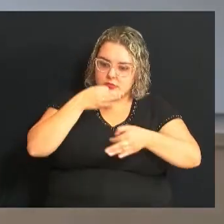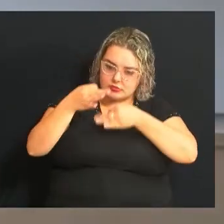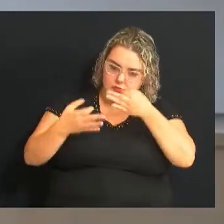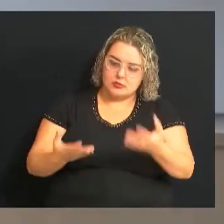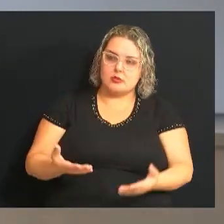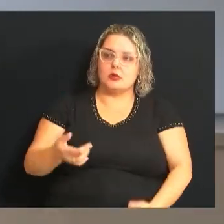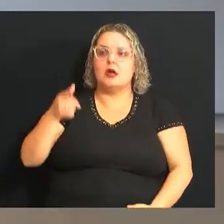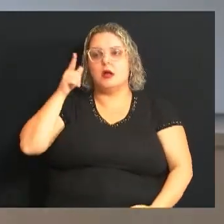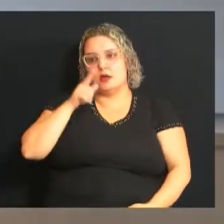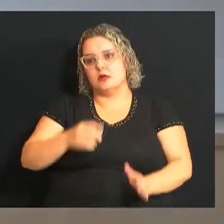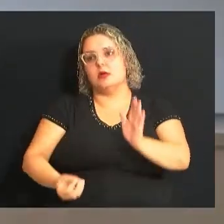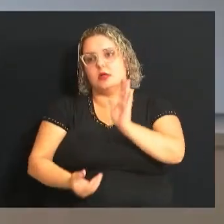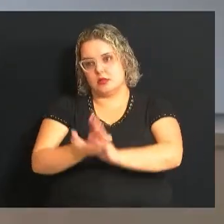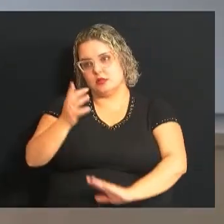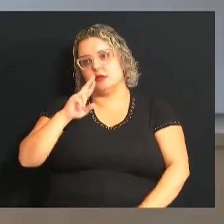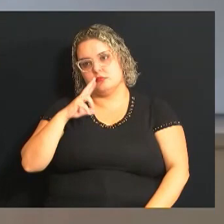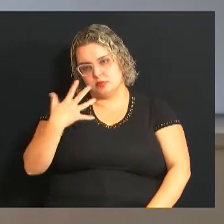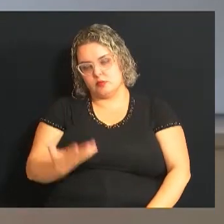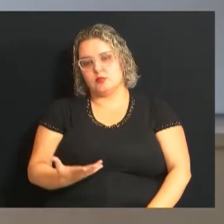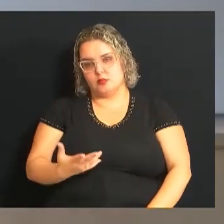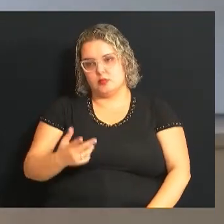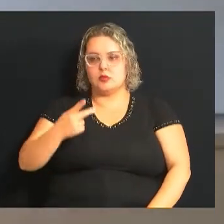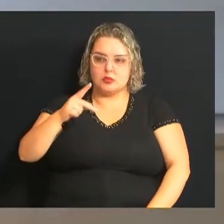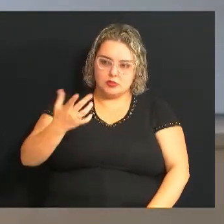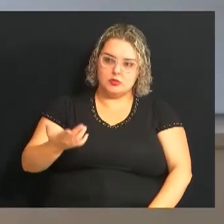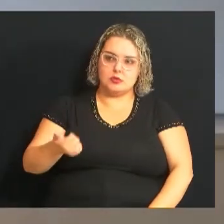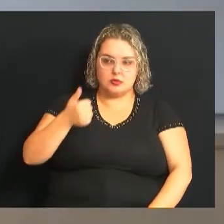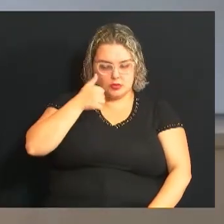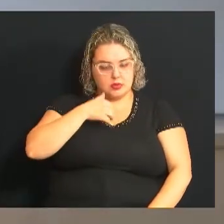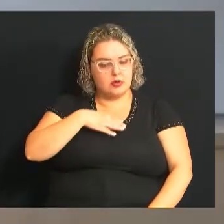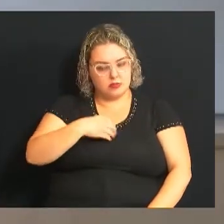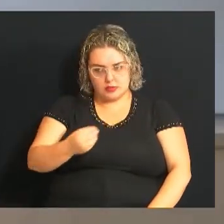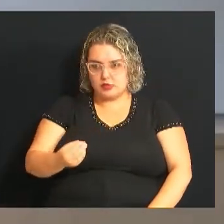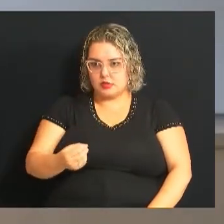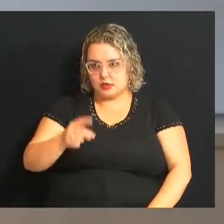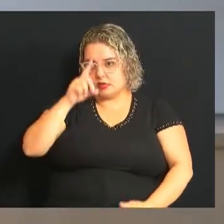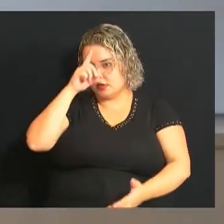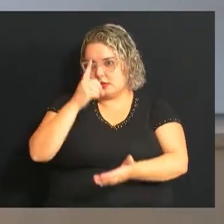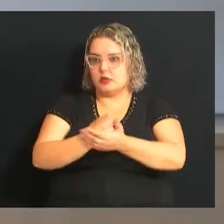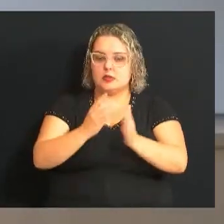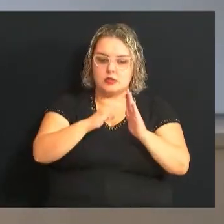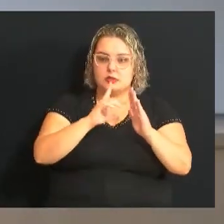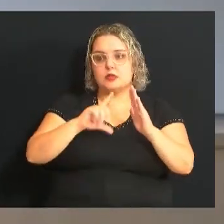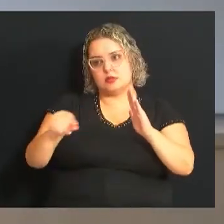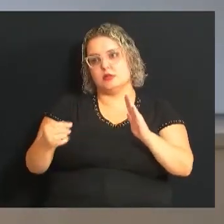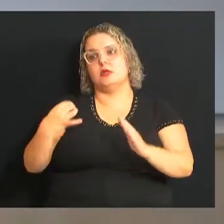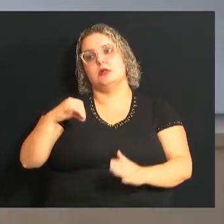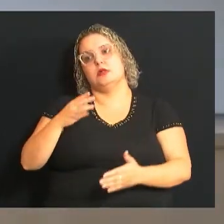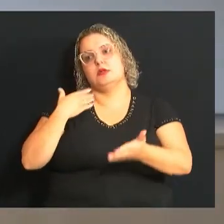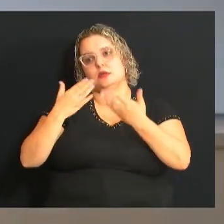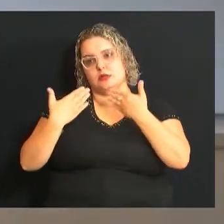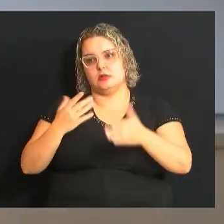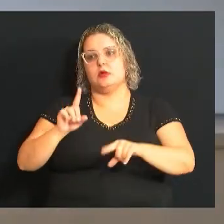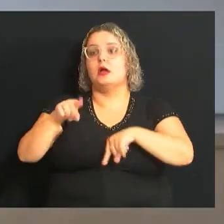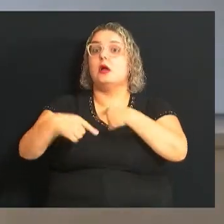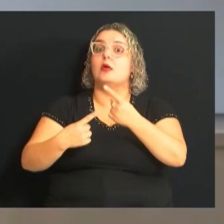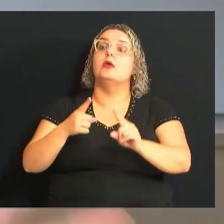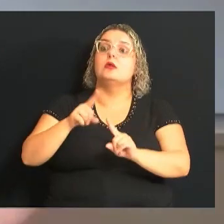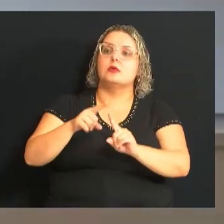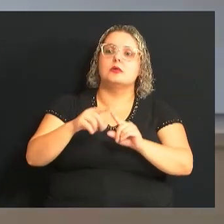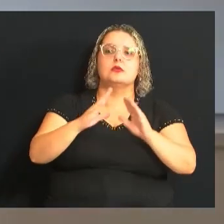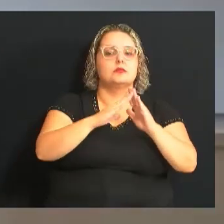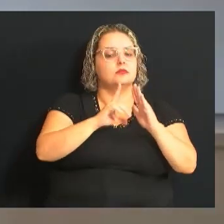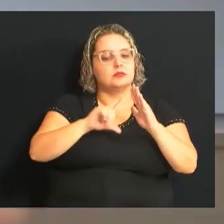uma solução para o seu caso. E a filha dela, mesmo que decida sair de casa, se ela tiver conversado, vai ser outro tipo de saída.